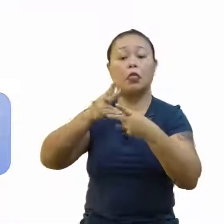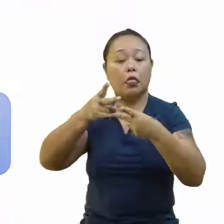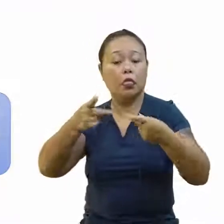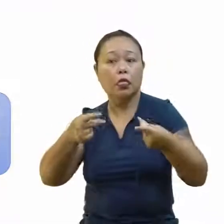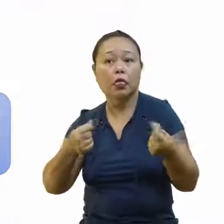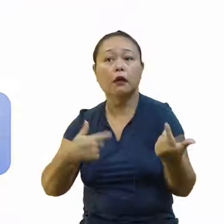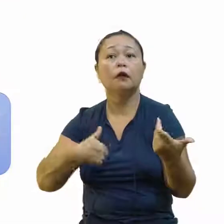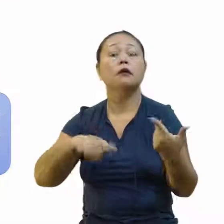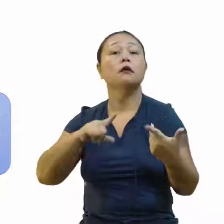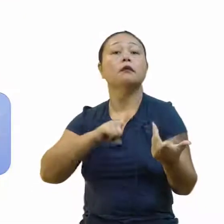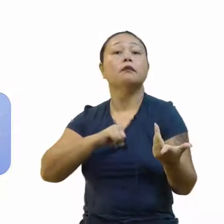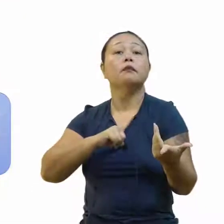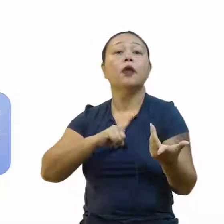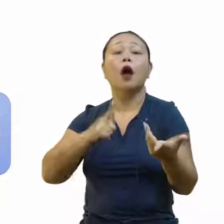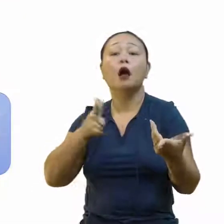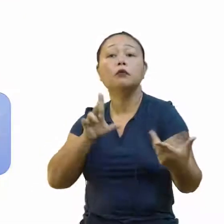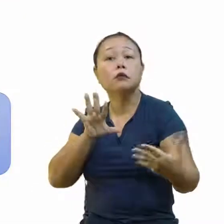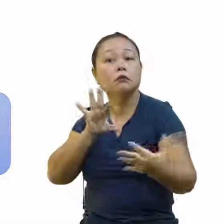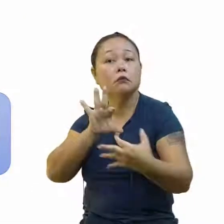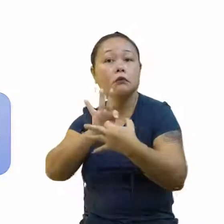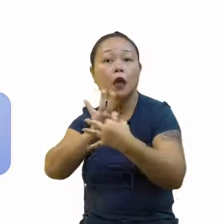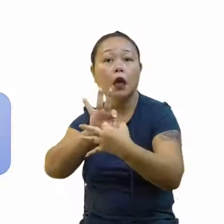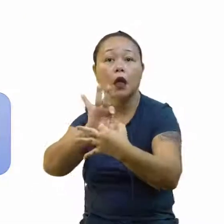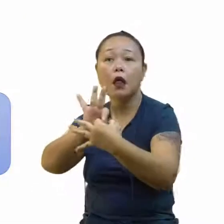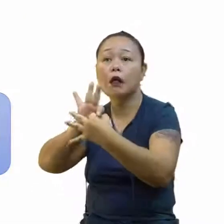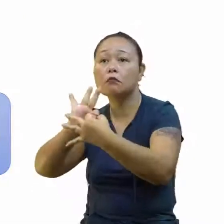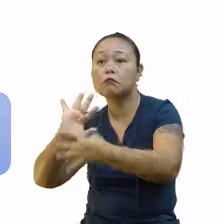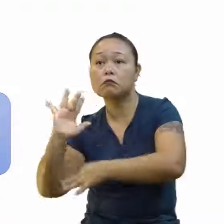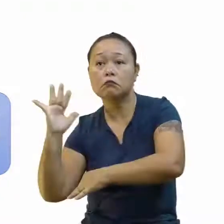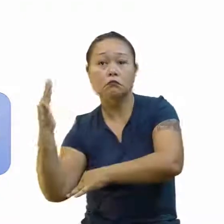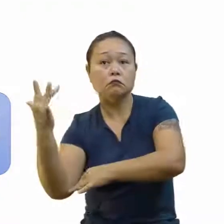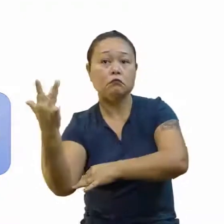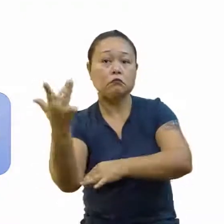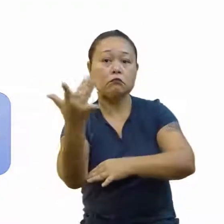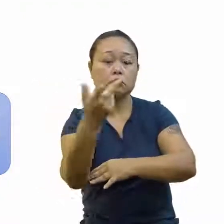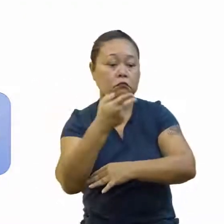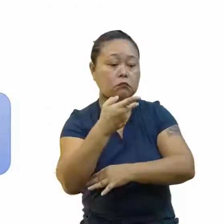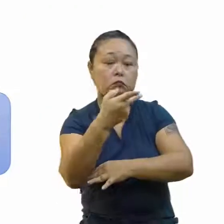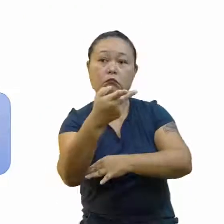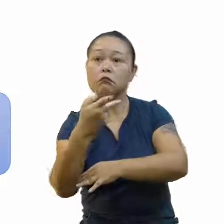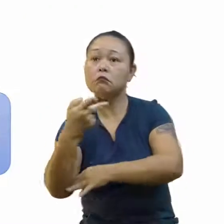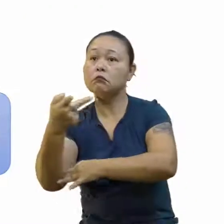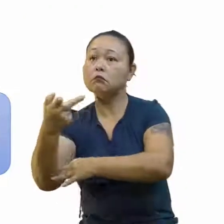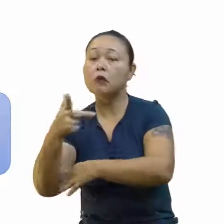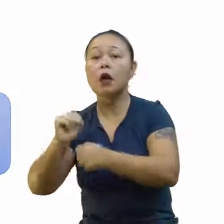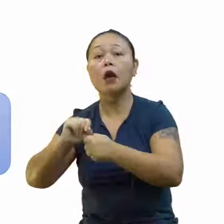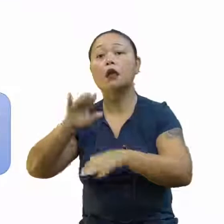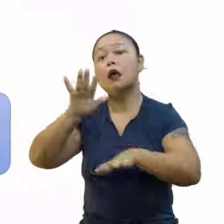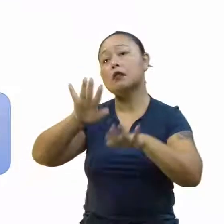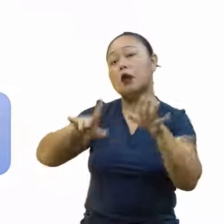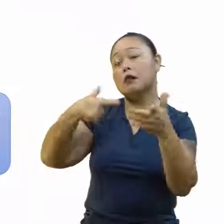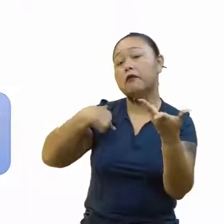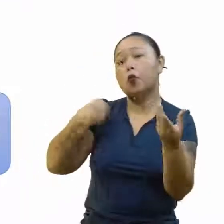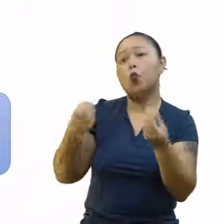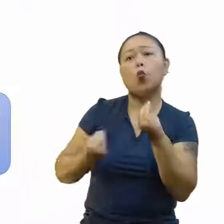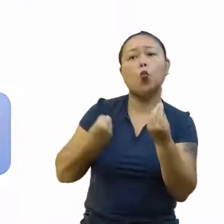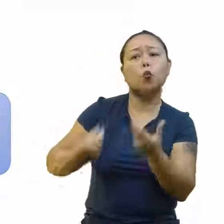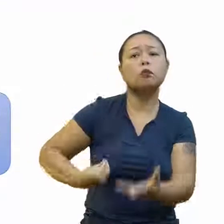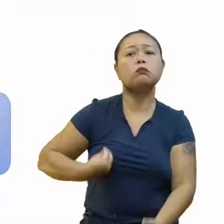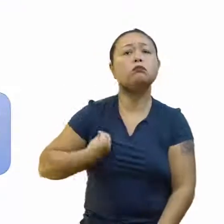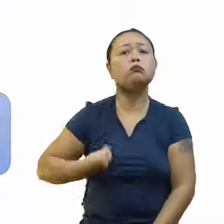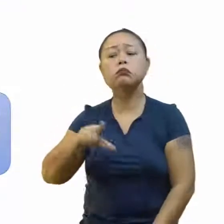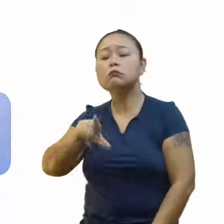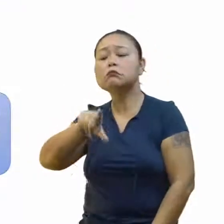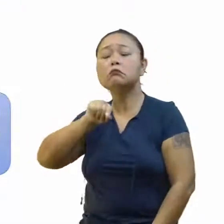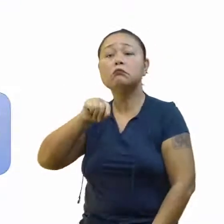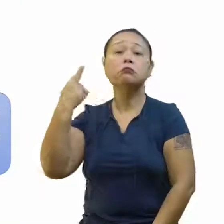aí associação com o meio ambiente, e aí a gente vai ver muita questão do estilo de vida, né? A vida que você leva